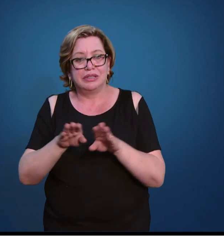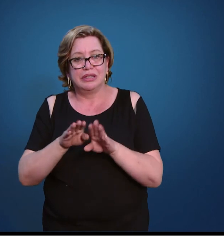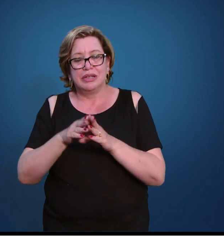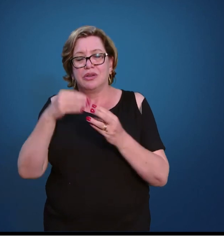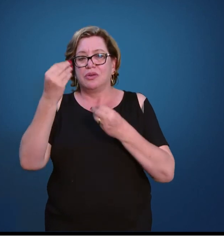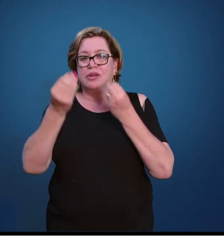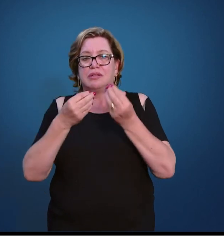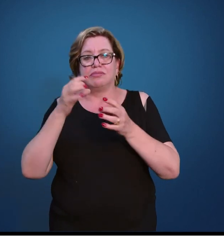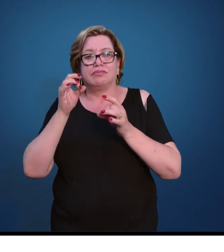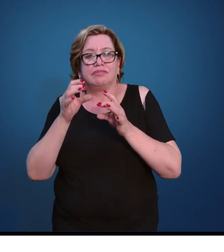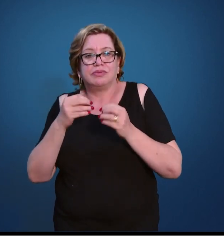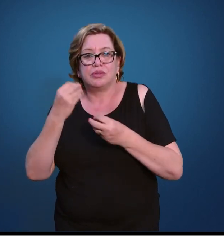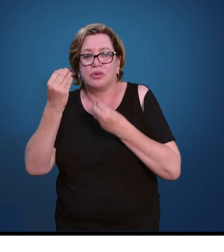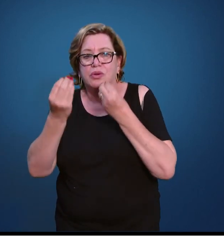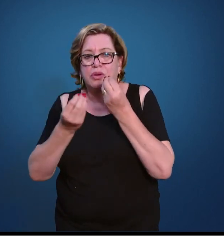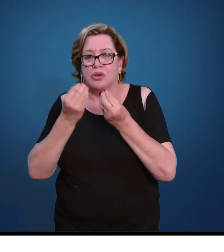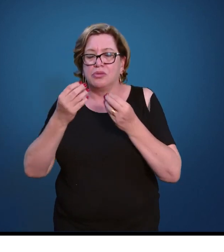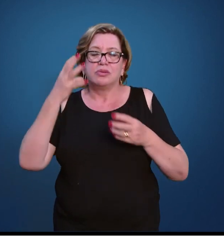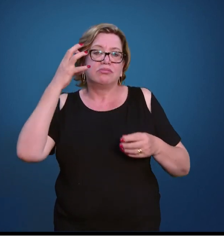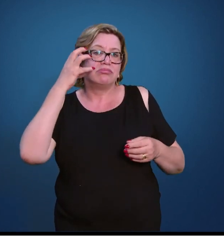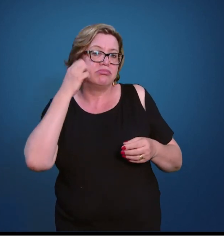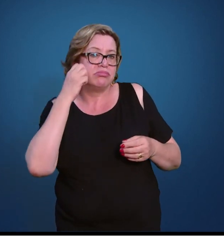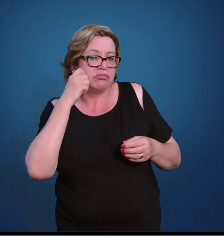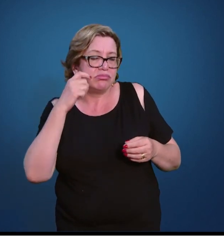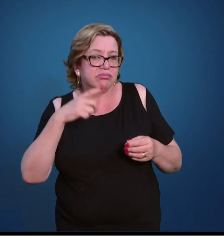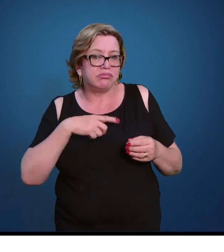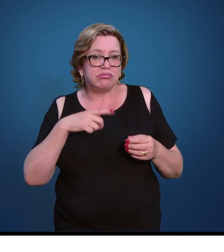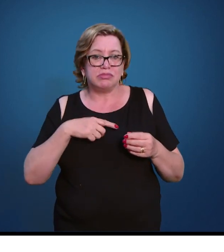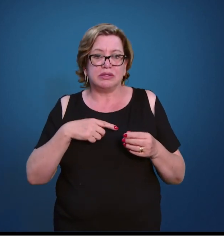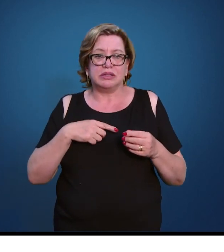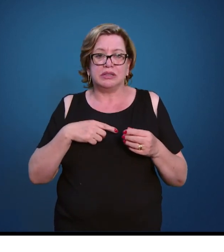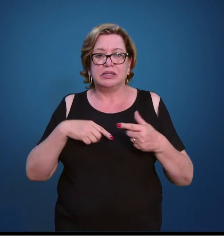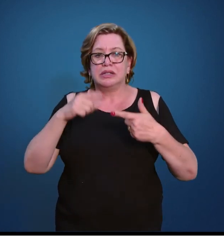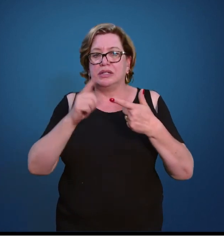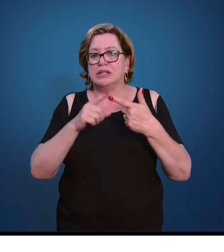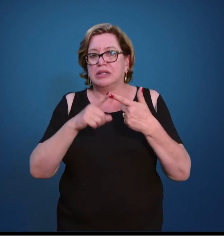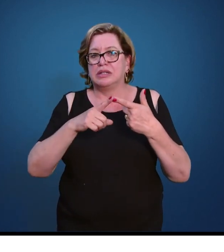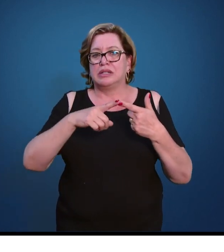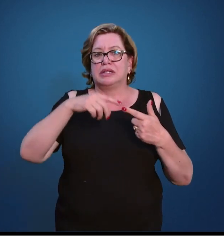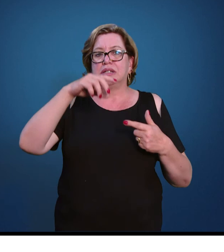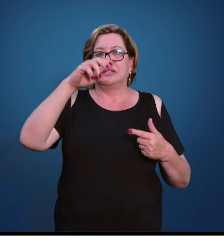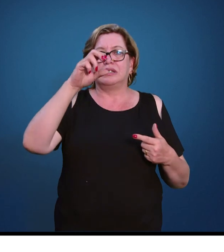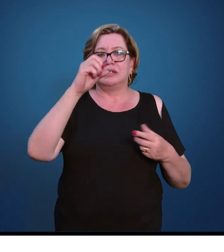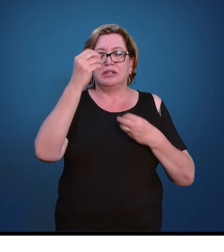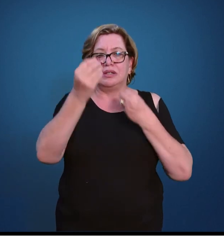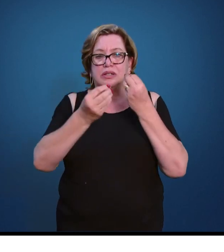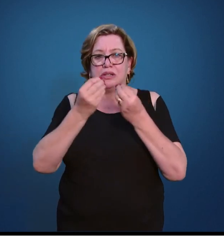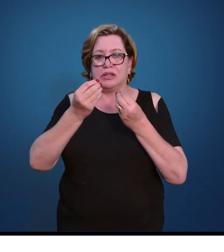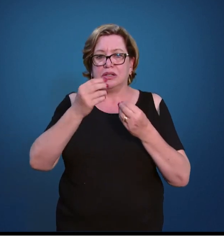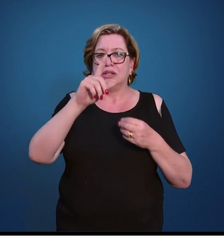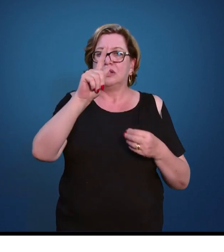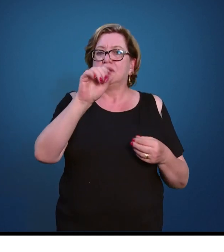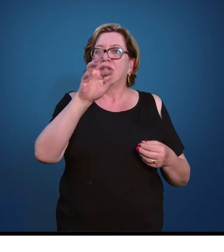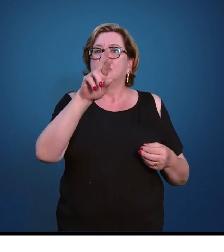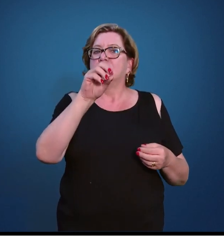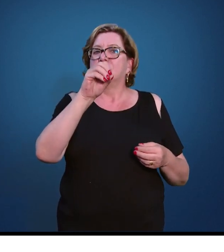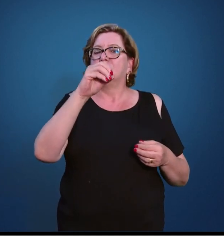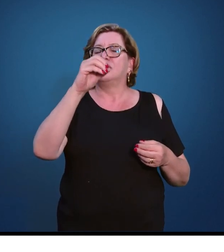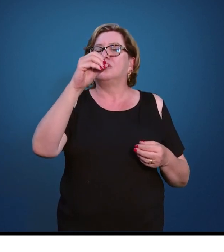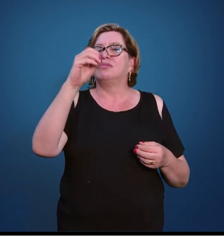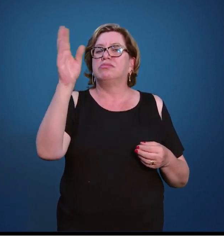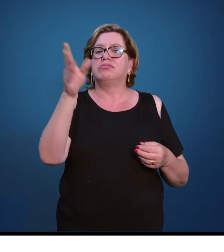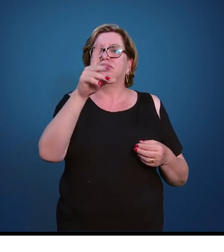sua receita, como é que está a sua lucratividade. Os índices de atividade, que é o giro de estoque,